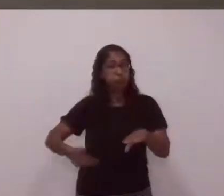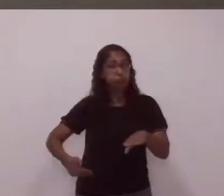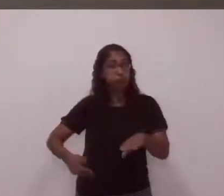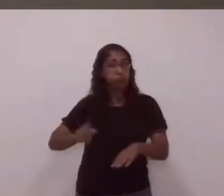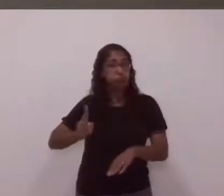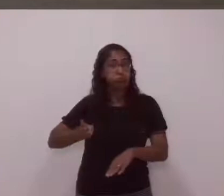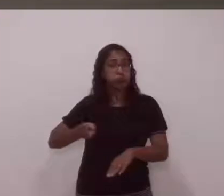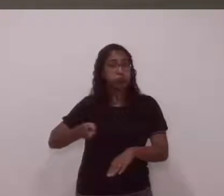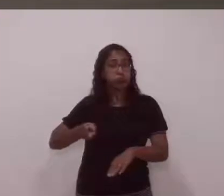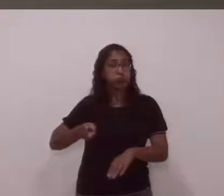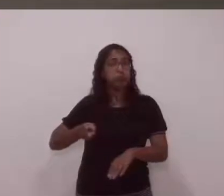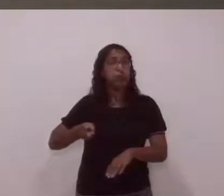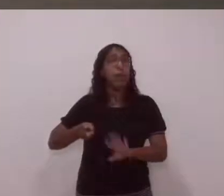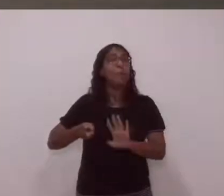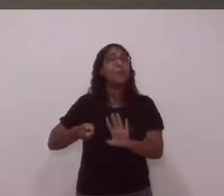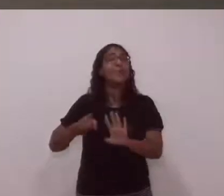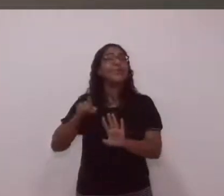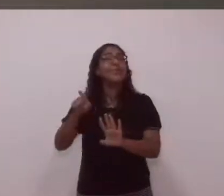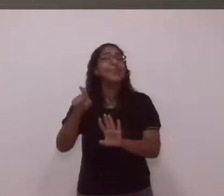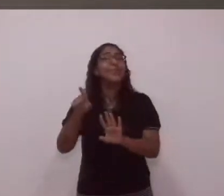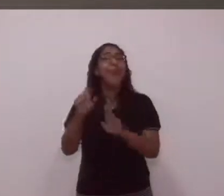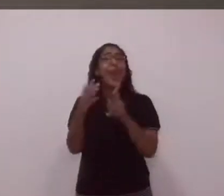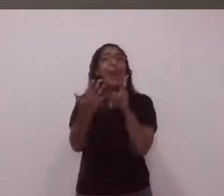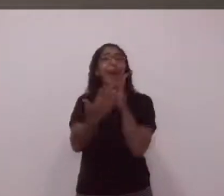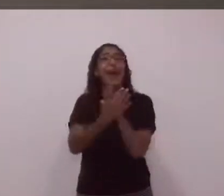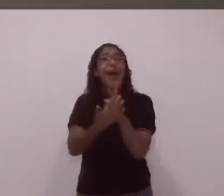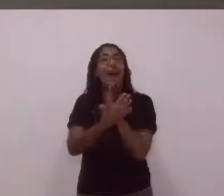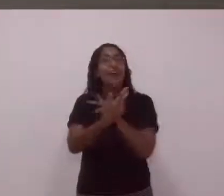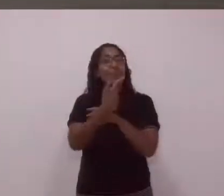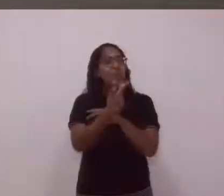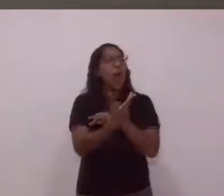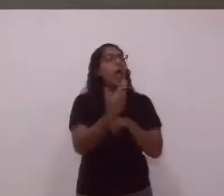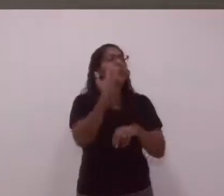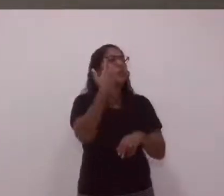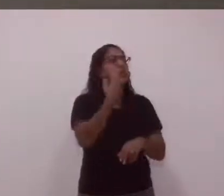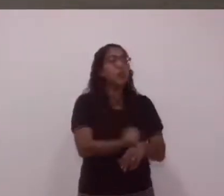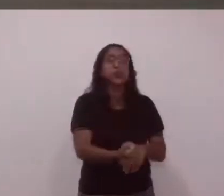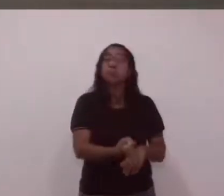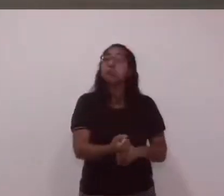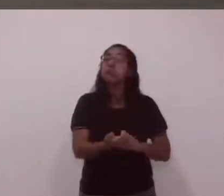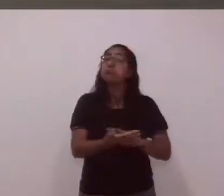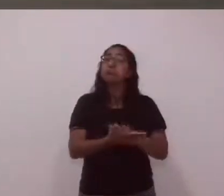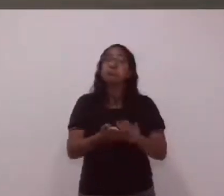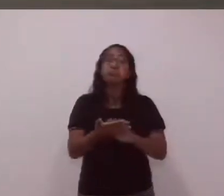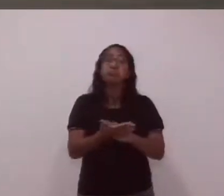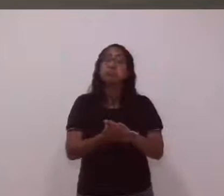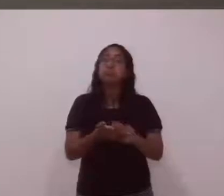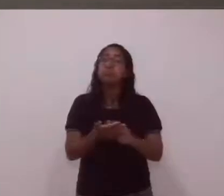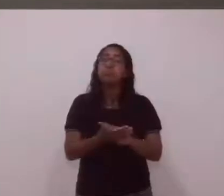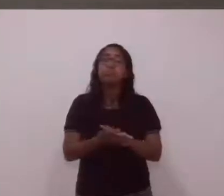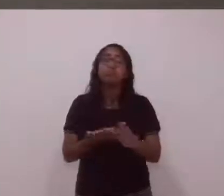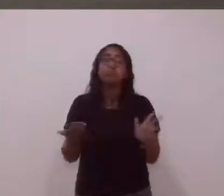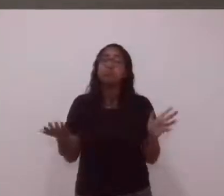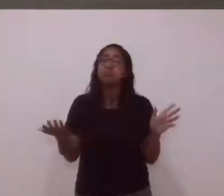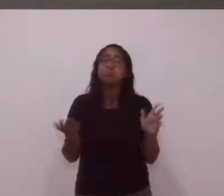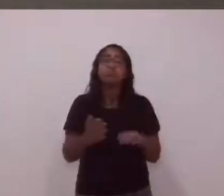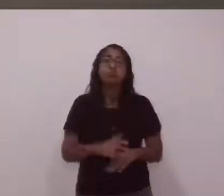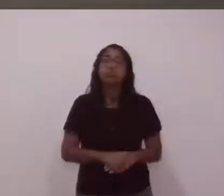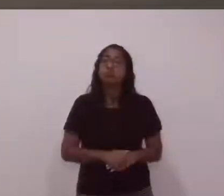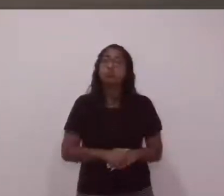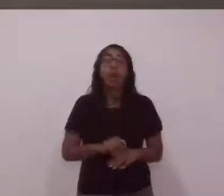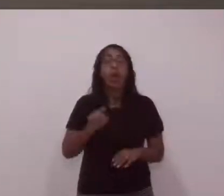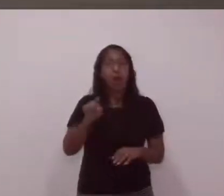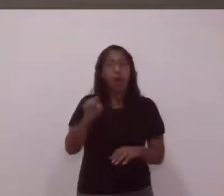e não assumiu o erro eu acho que é pior até do que foi muito bem descrito aqui não é também está muito claro para mim que não foi